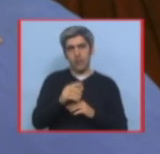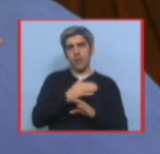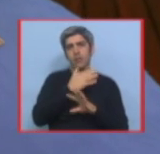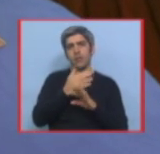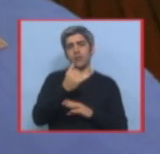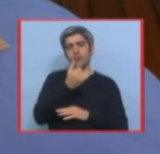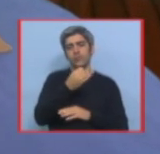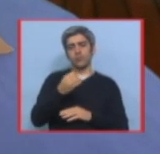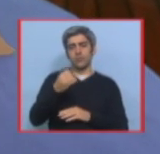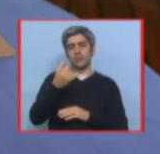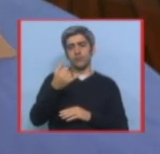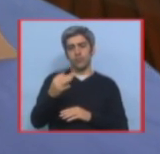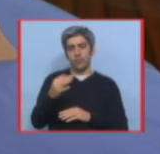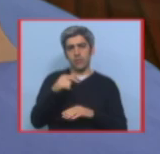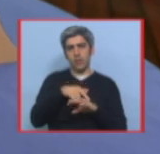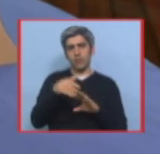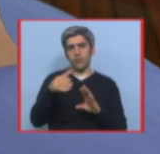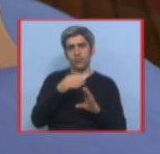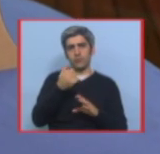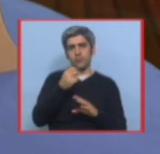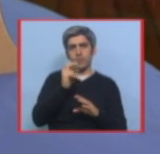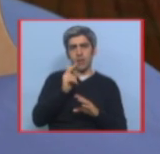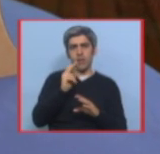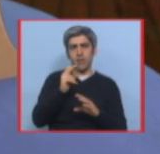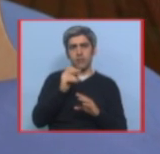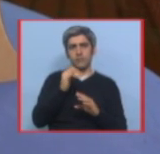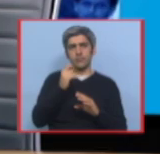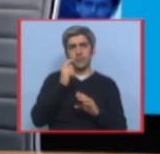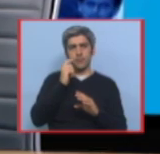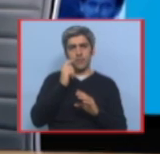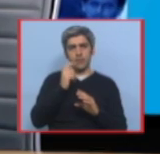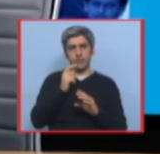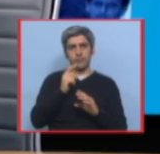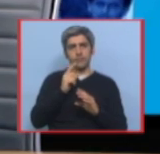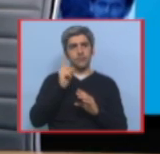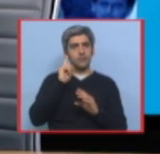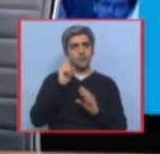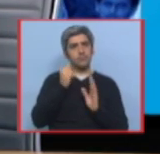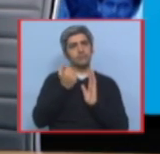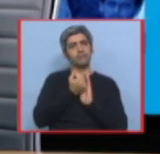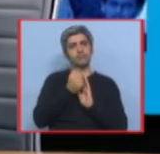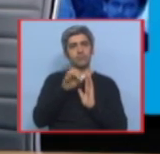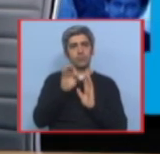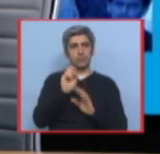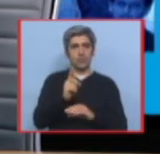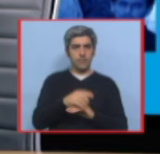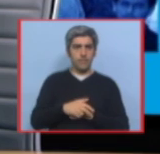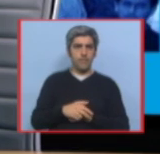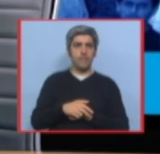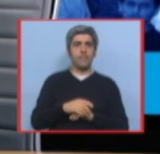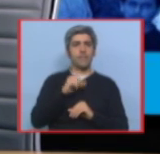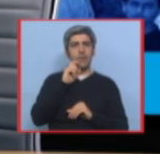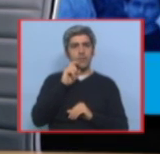2024, portanto, por altura dos 50 anos do 25 de Abril. Foi data simbólica. Foi uma data simbólica escolhida, garantir